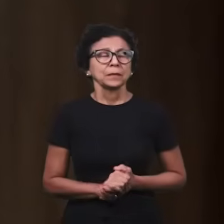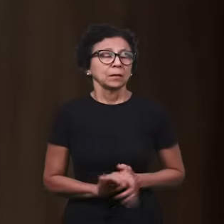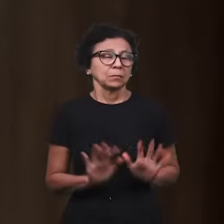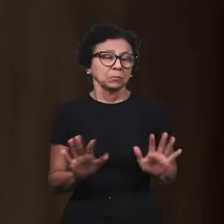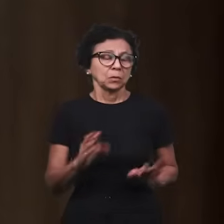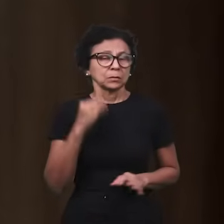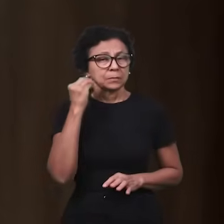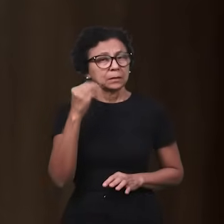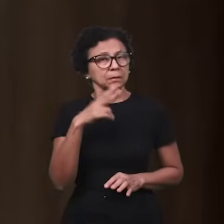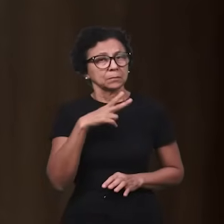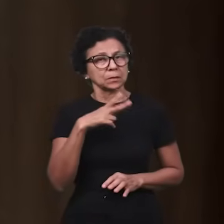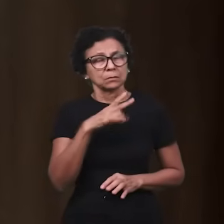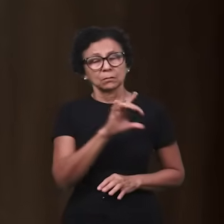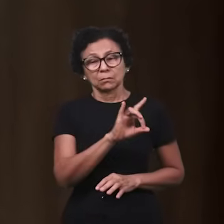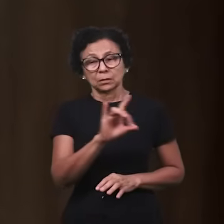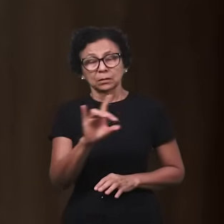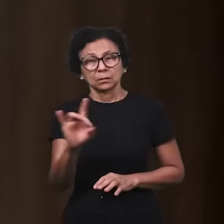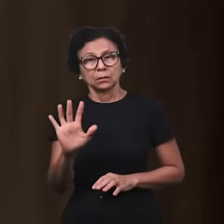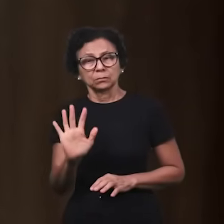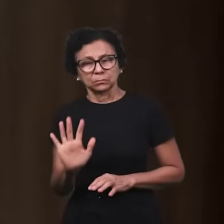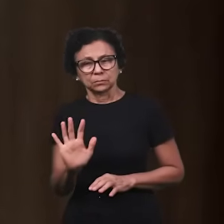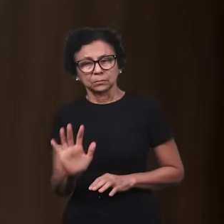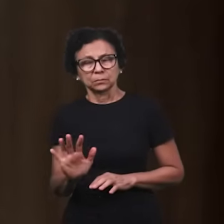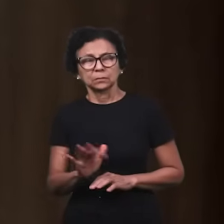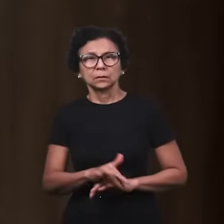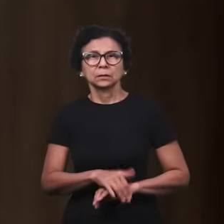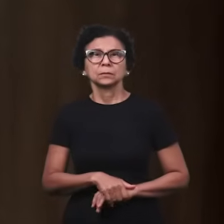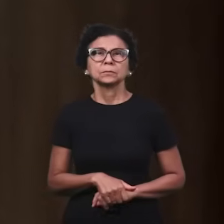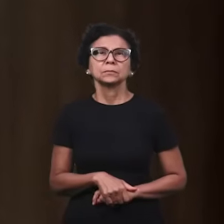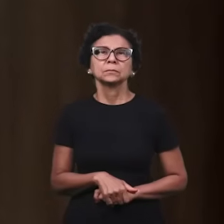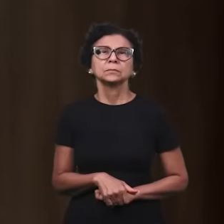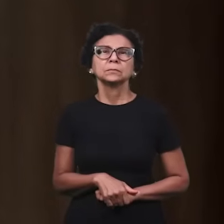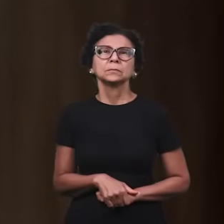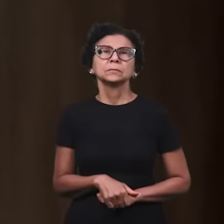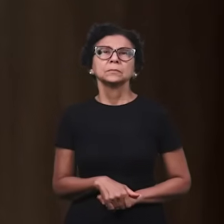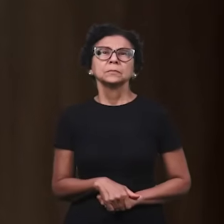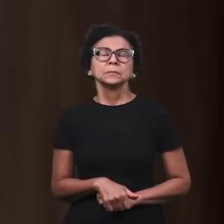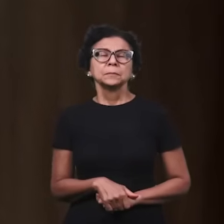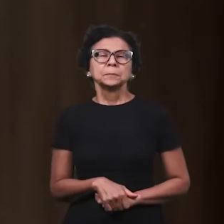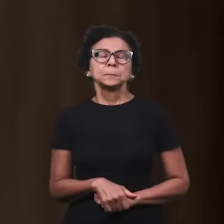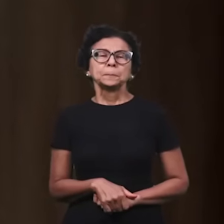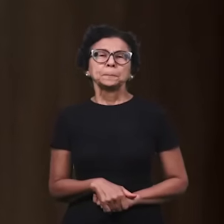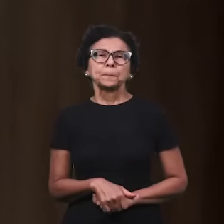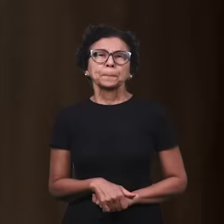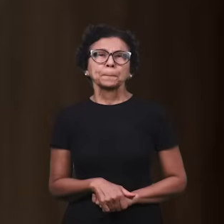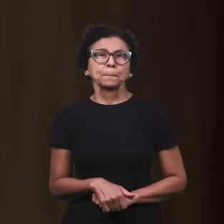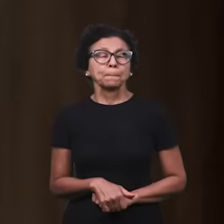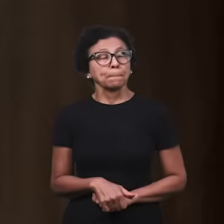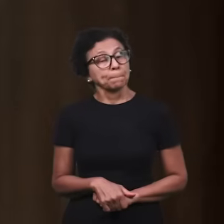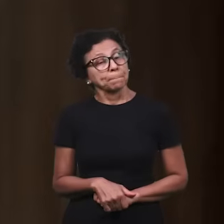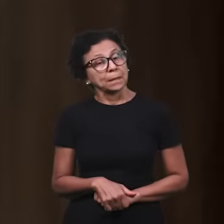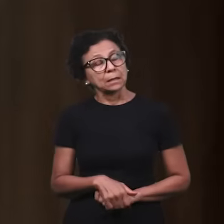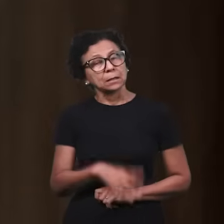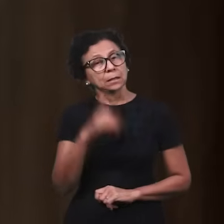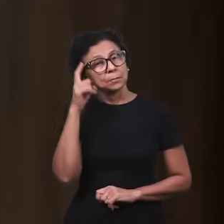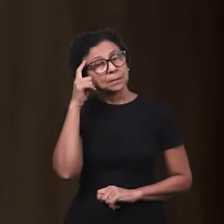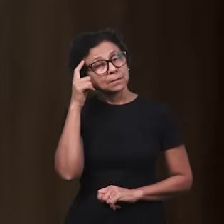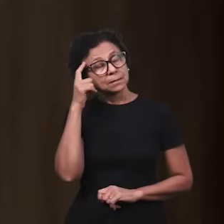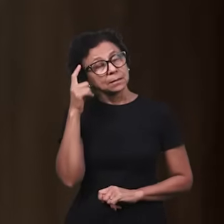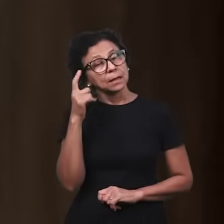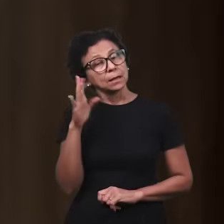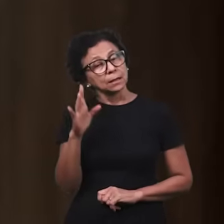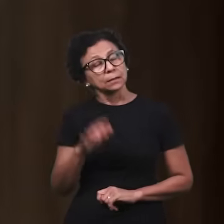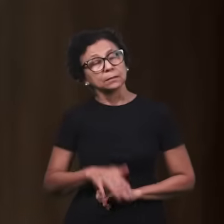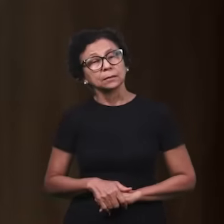a sua experiência e não estou falando que é uma coisa que não possa ser feita, mas há de se pensar,